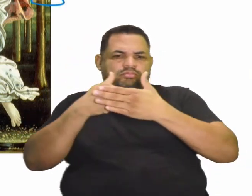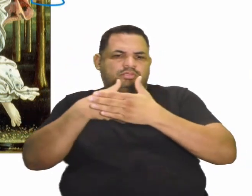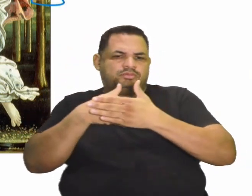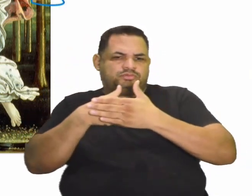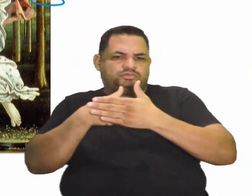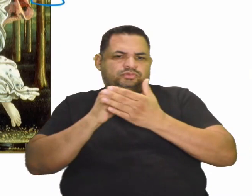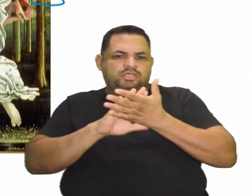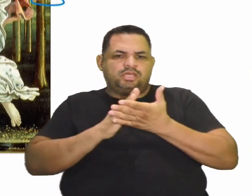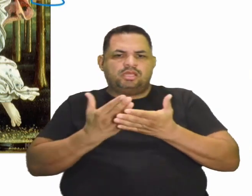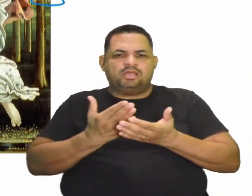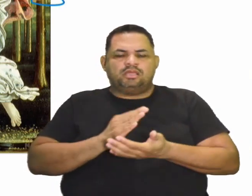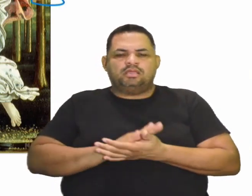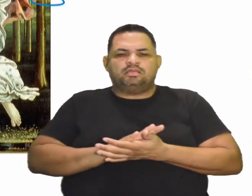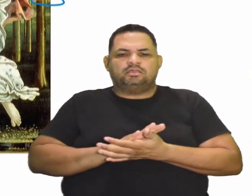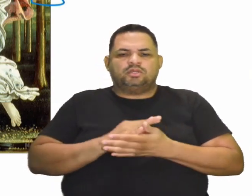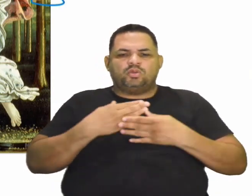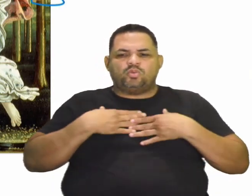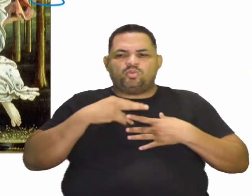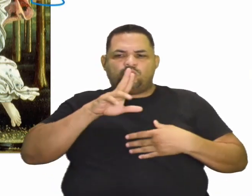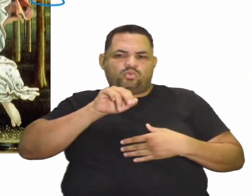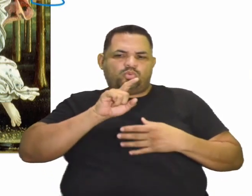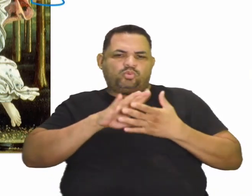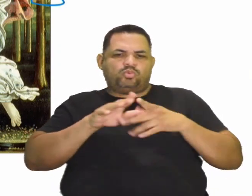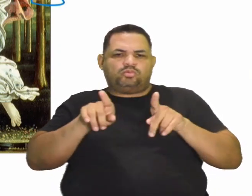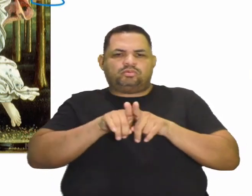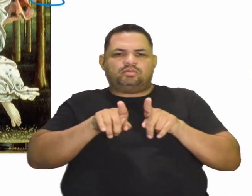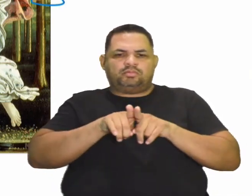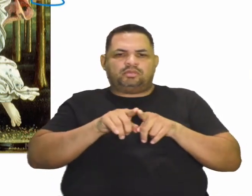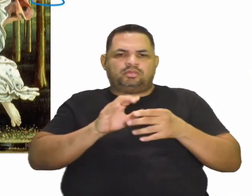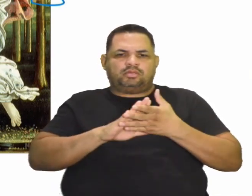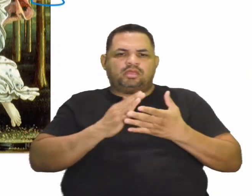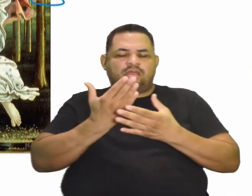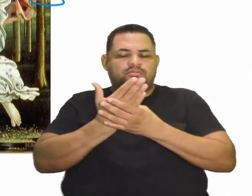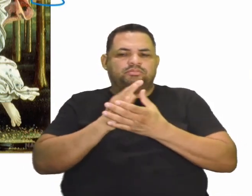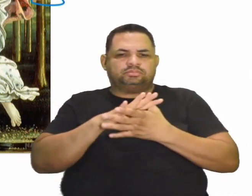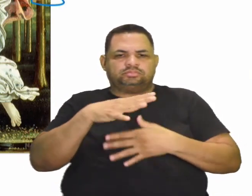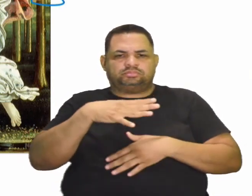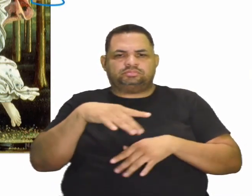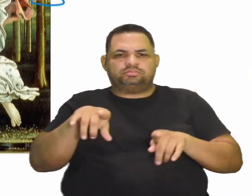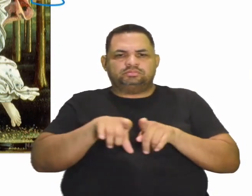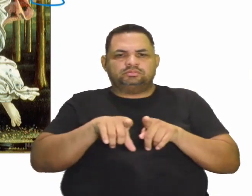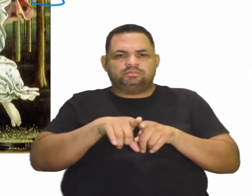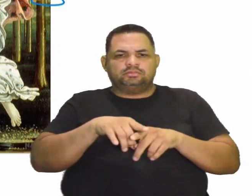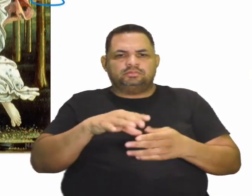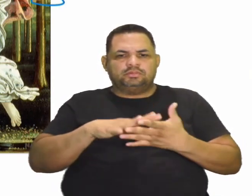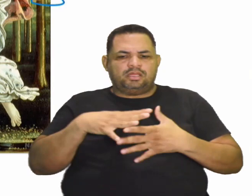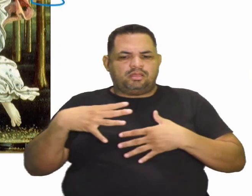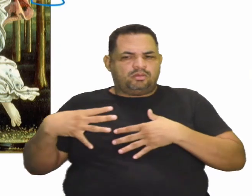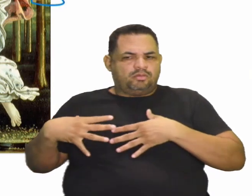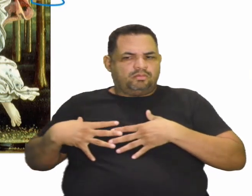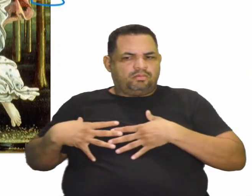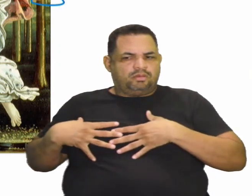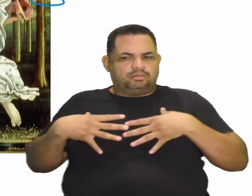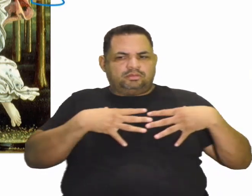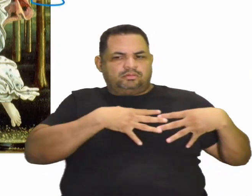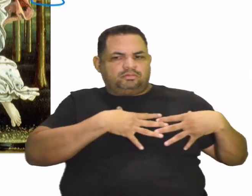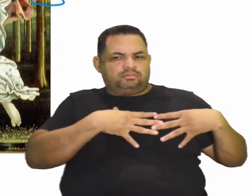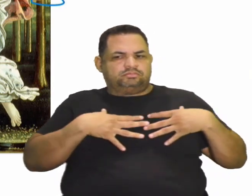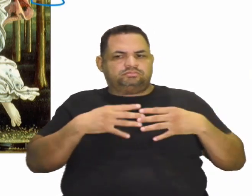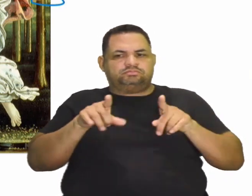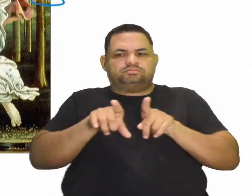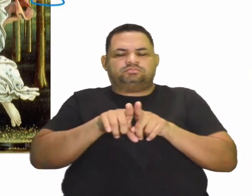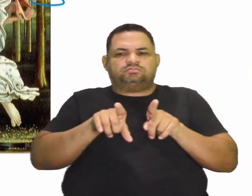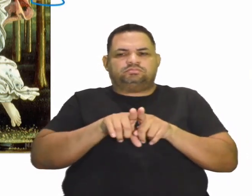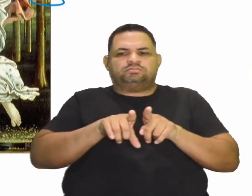e usa as mãos também, de certa forma, né? Mas foi uma obra impactante. E vamos conversando